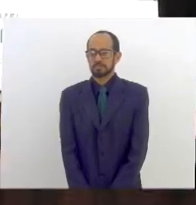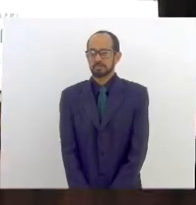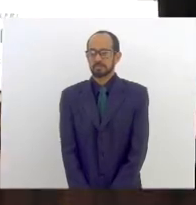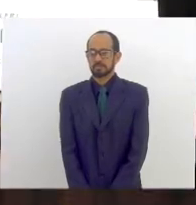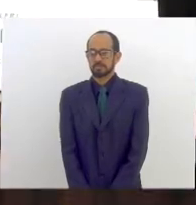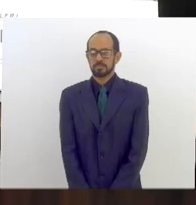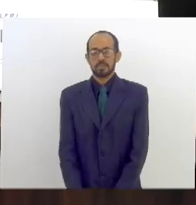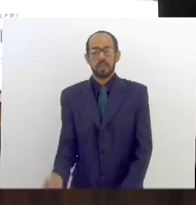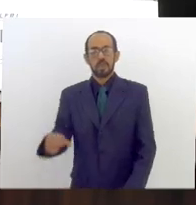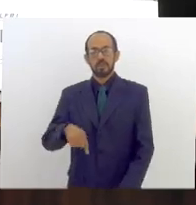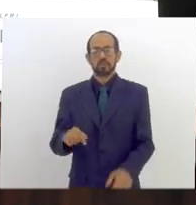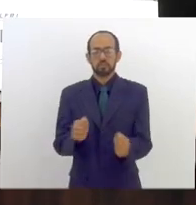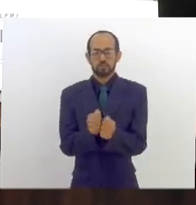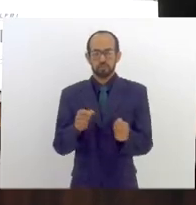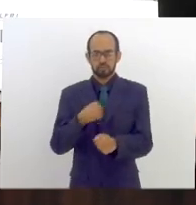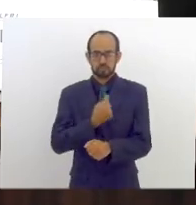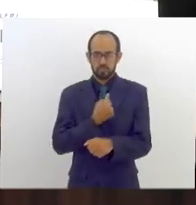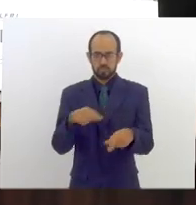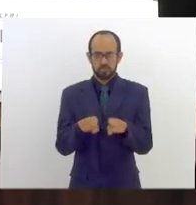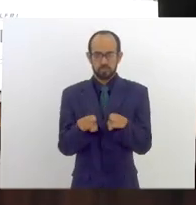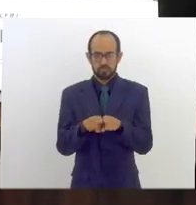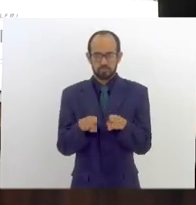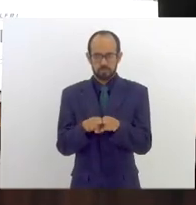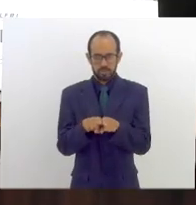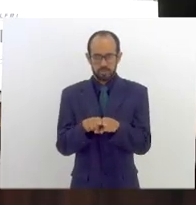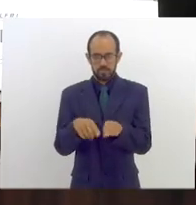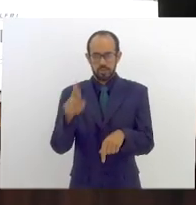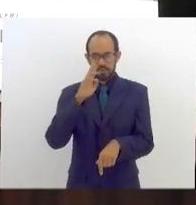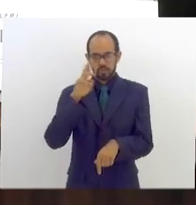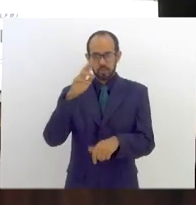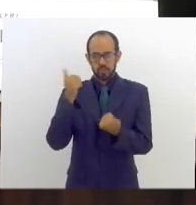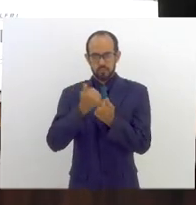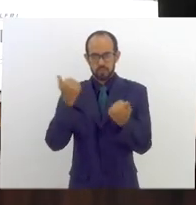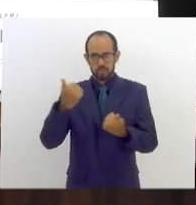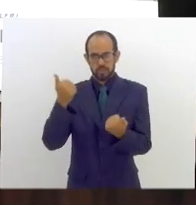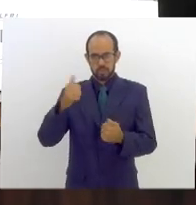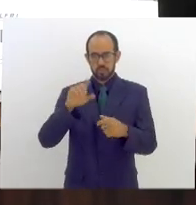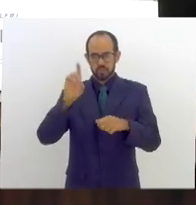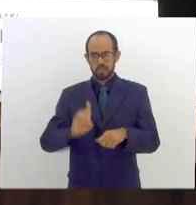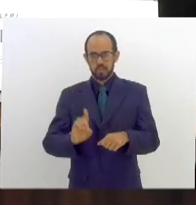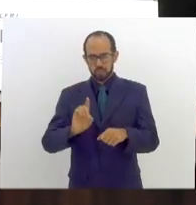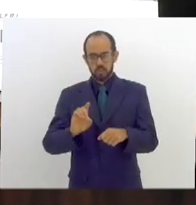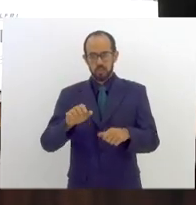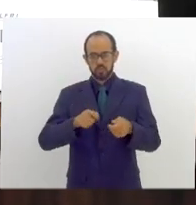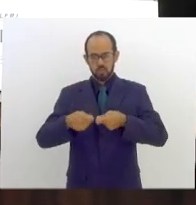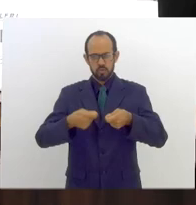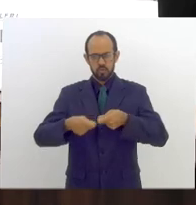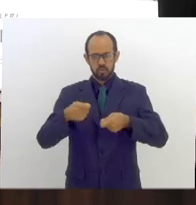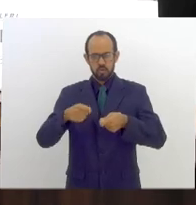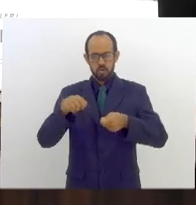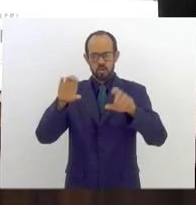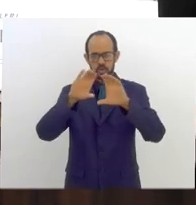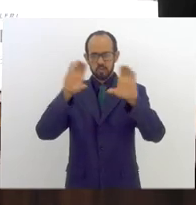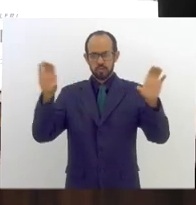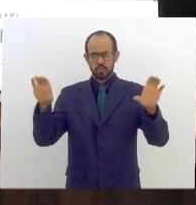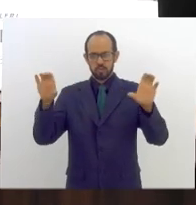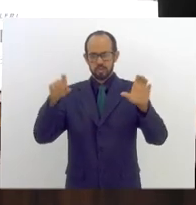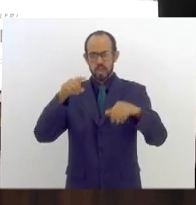Estão conosco também, senhor vice-diretor do Departamento de Controle do Espaço Aéreo, Major Brigadeiro do Ar,